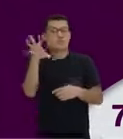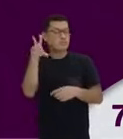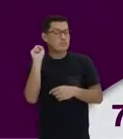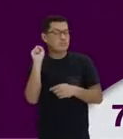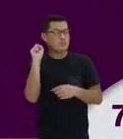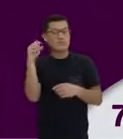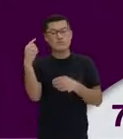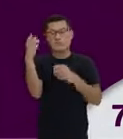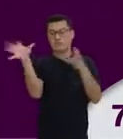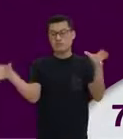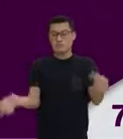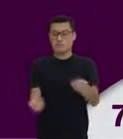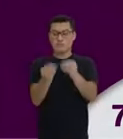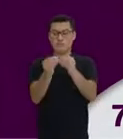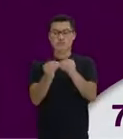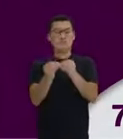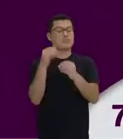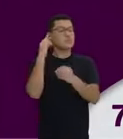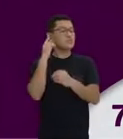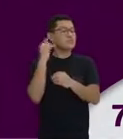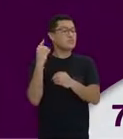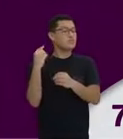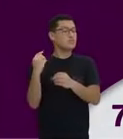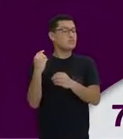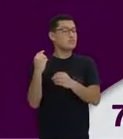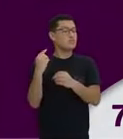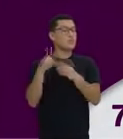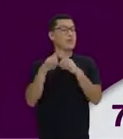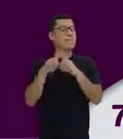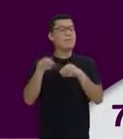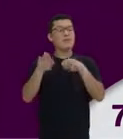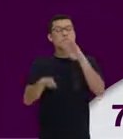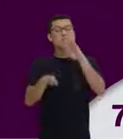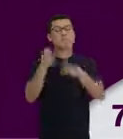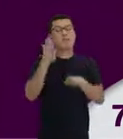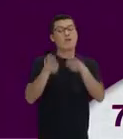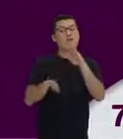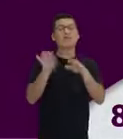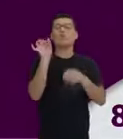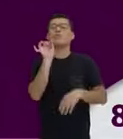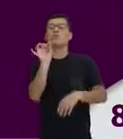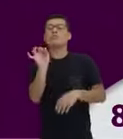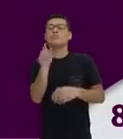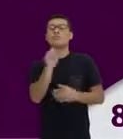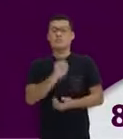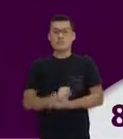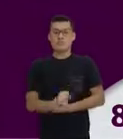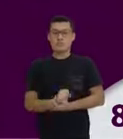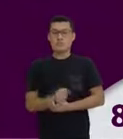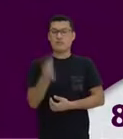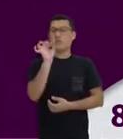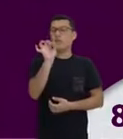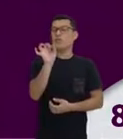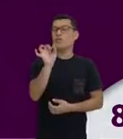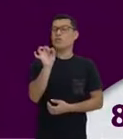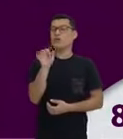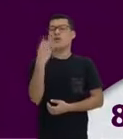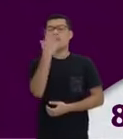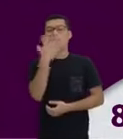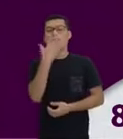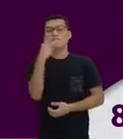circundam essa nota audição mas isso vai depender do que do que a música